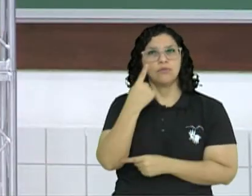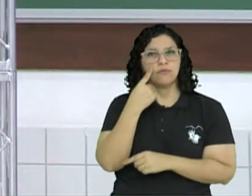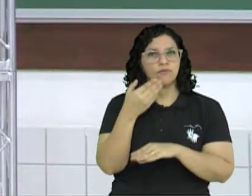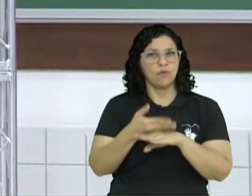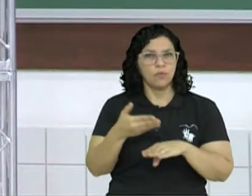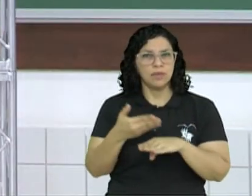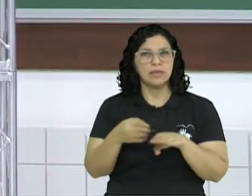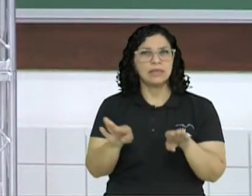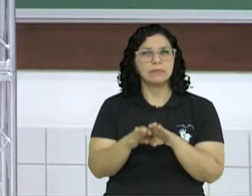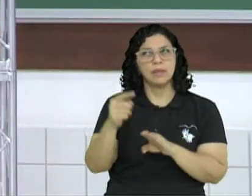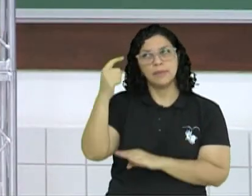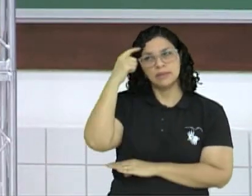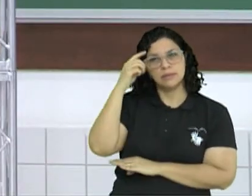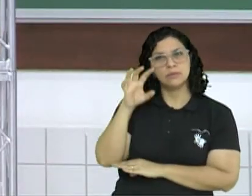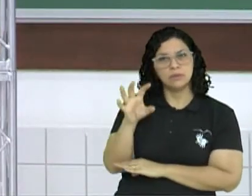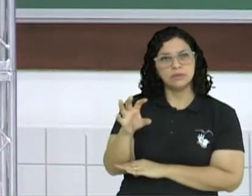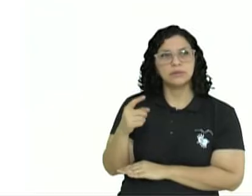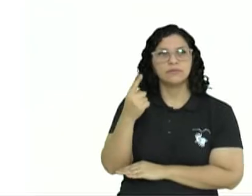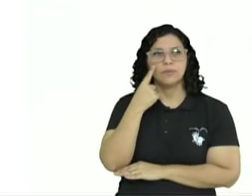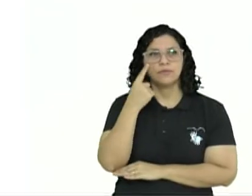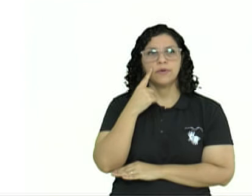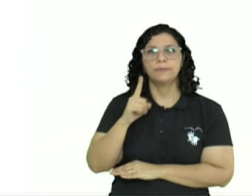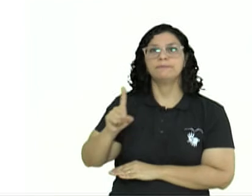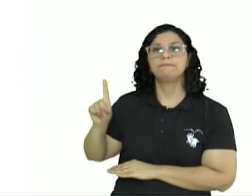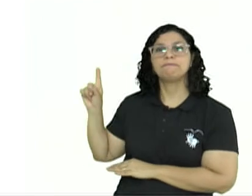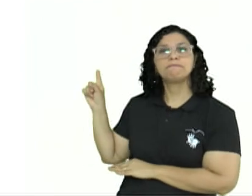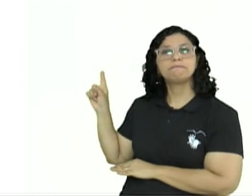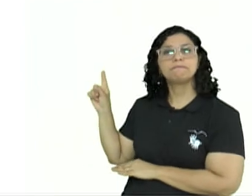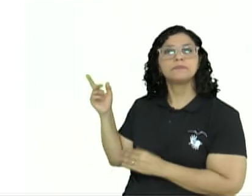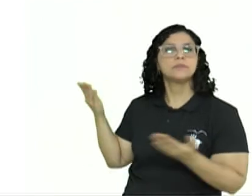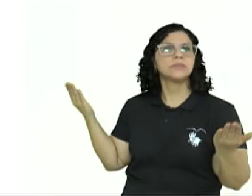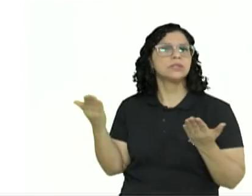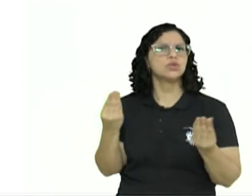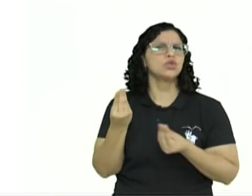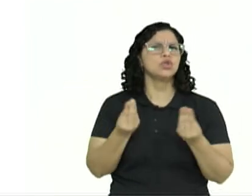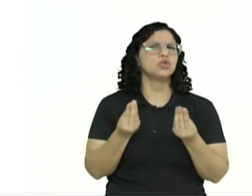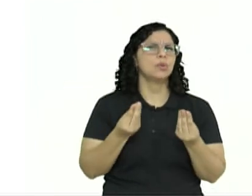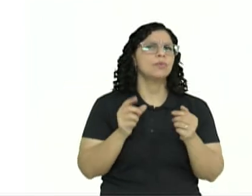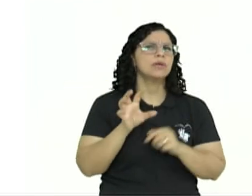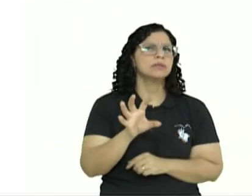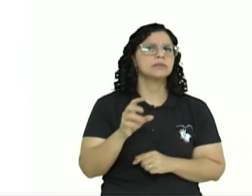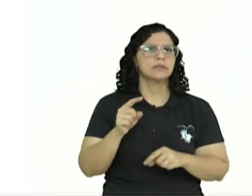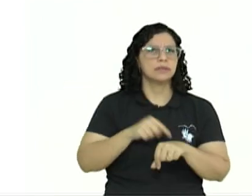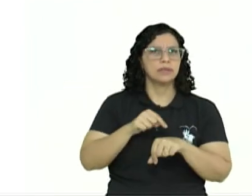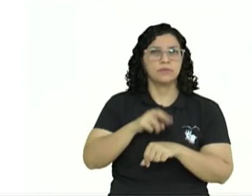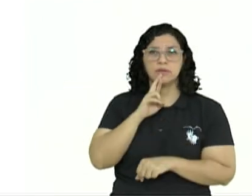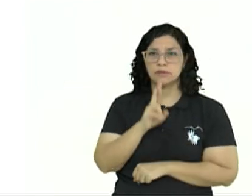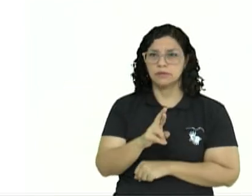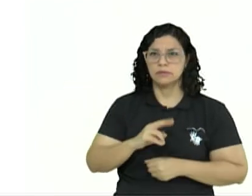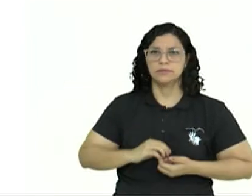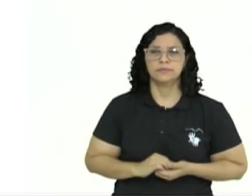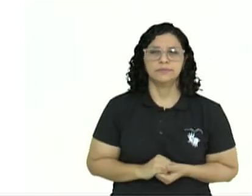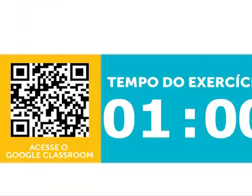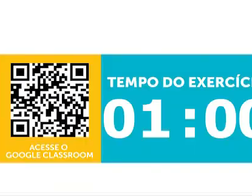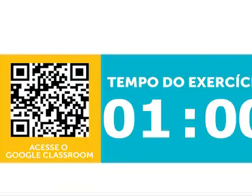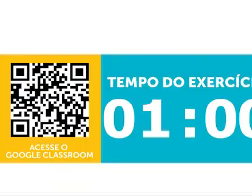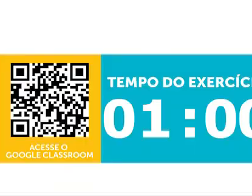treinar fazendo esse raciocínio? Vamos lá. E aqui, como será que ficaria? Tempo para vocês.